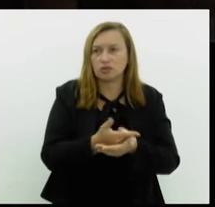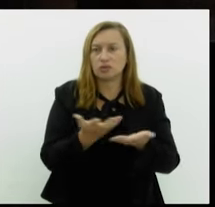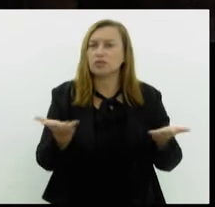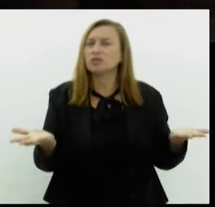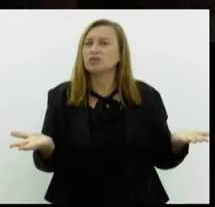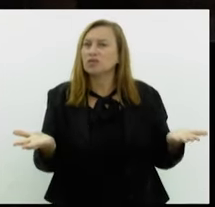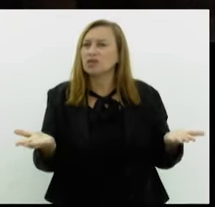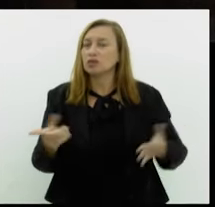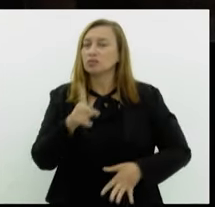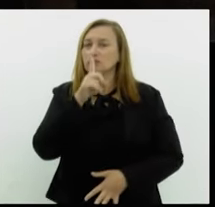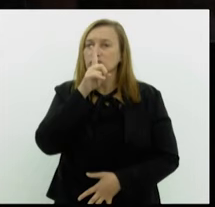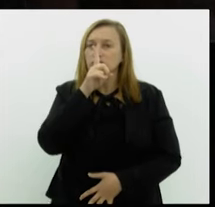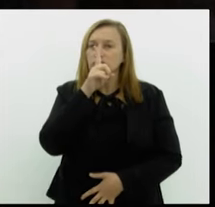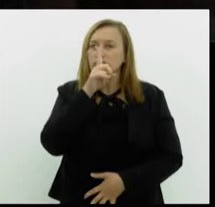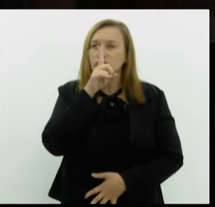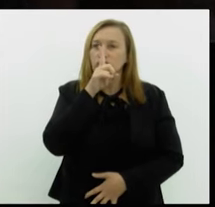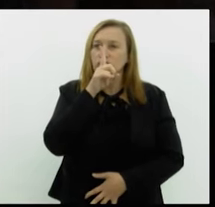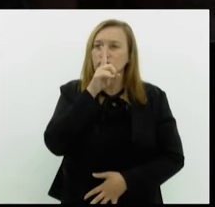E o silêncio.